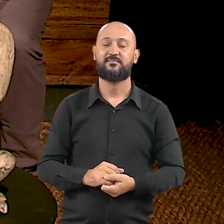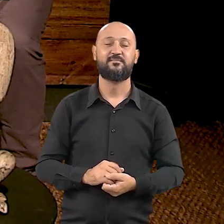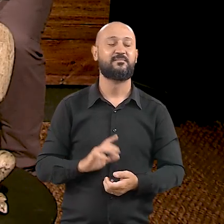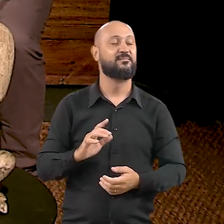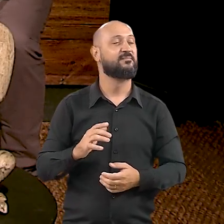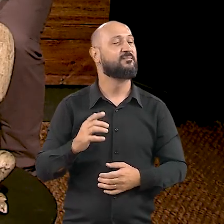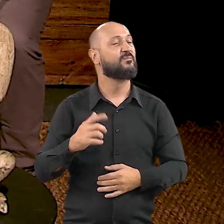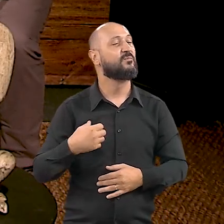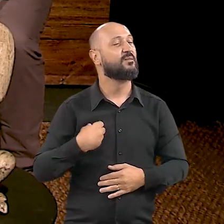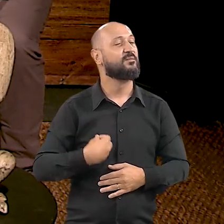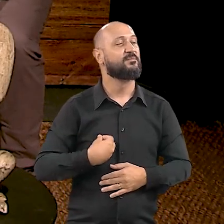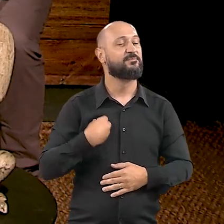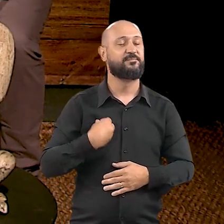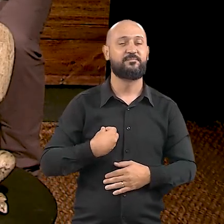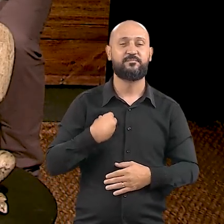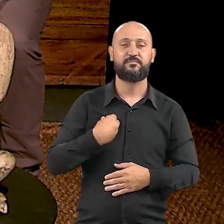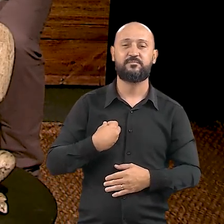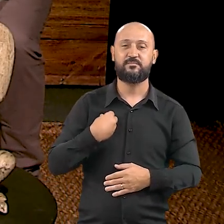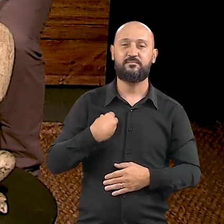onde viver